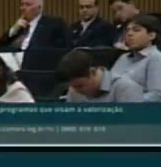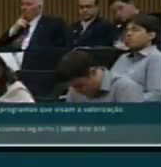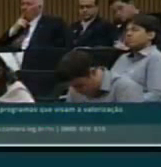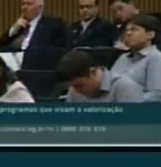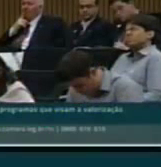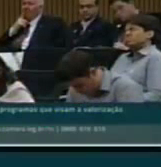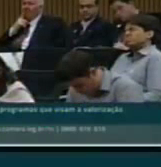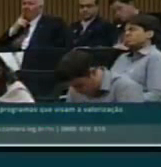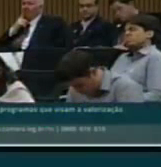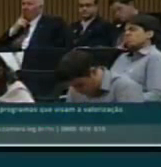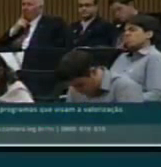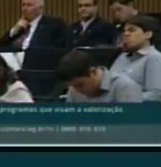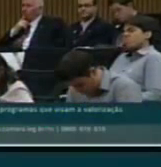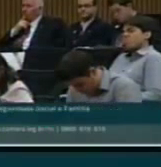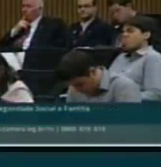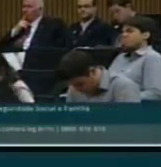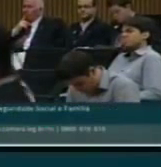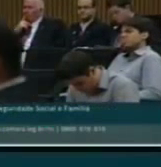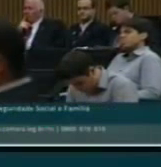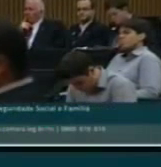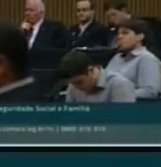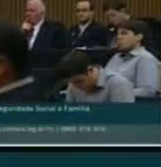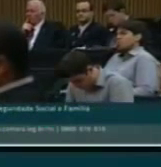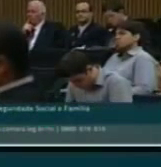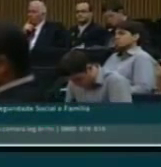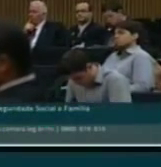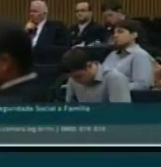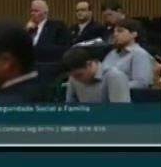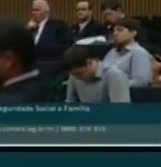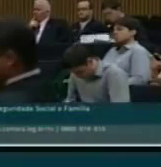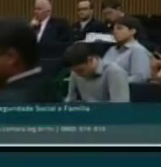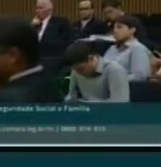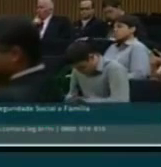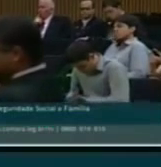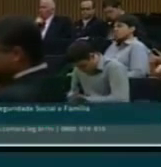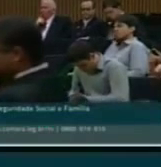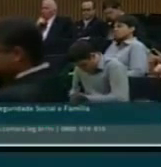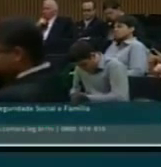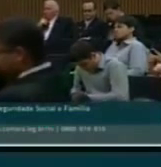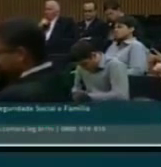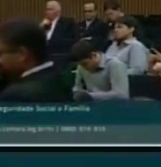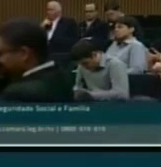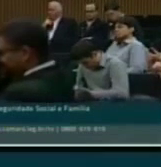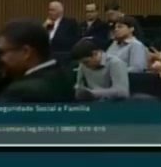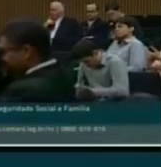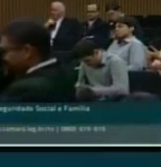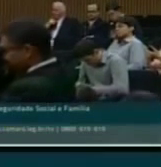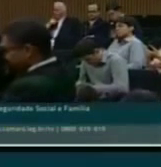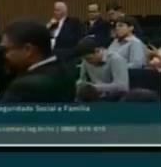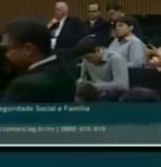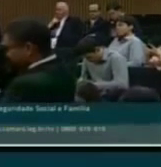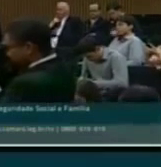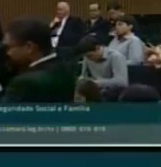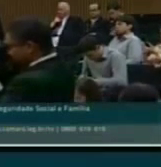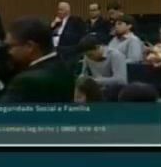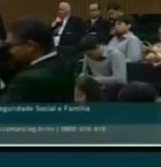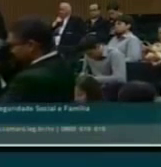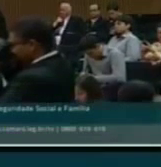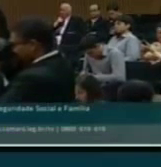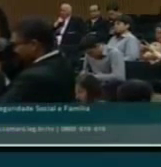essencial para a decisão do governo Vargas de romper relações diplomáticas com os países do eixo em 28 de janeiro